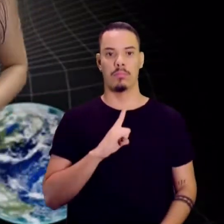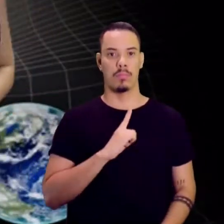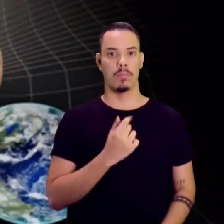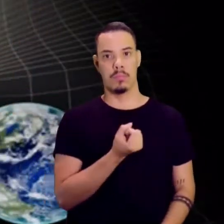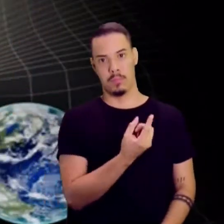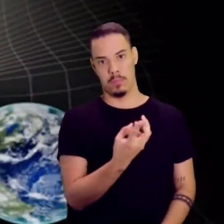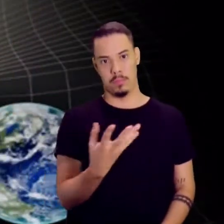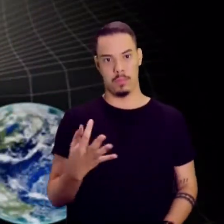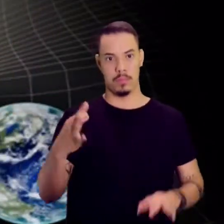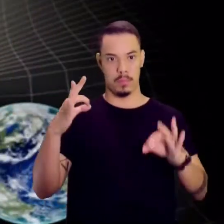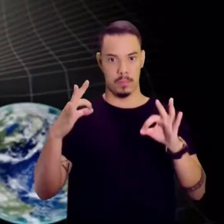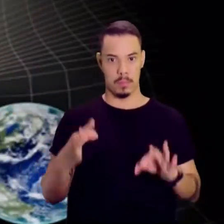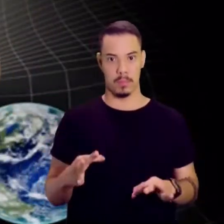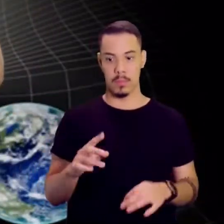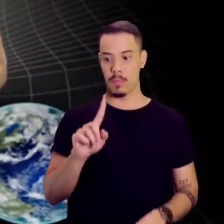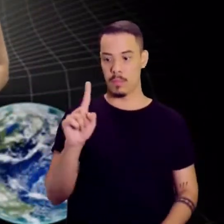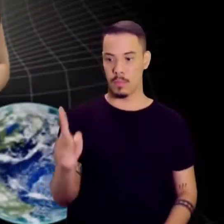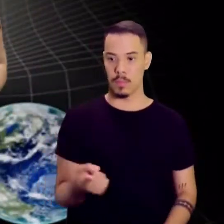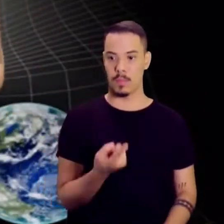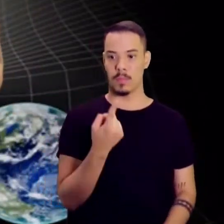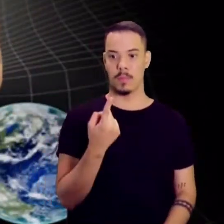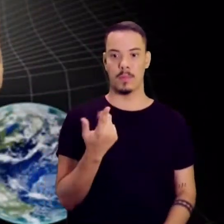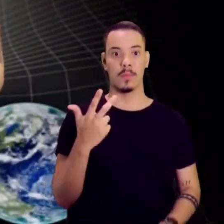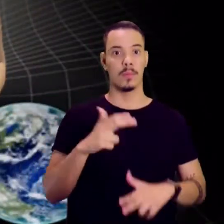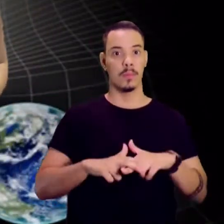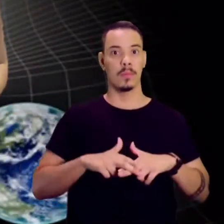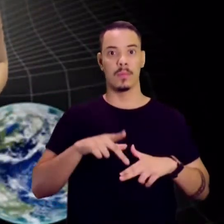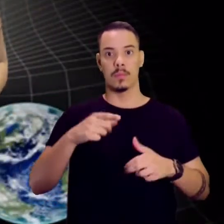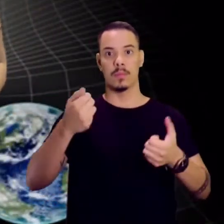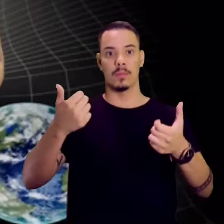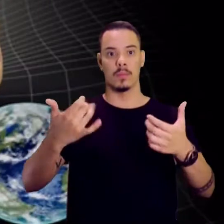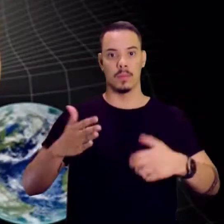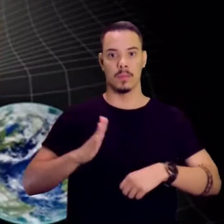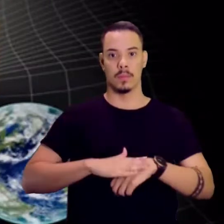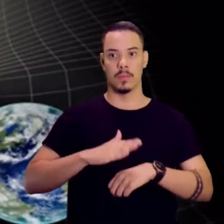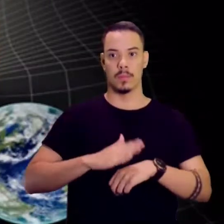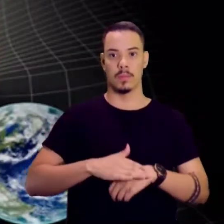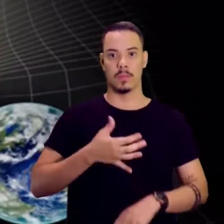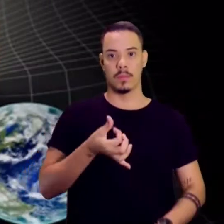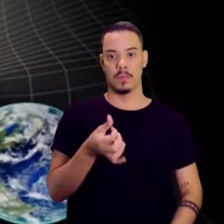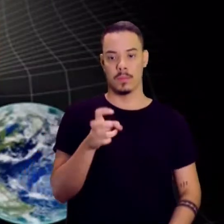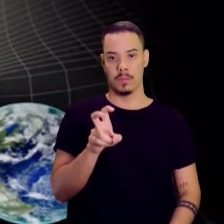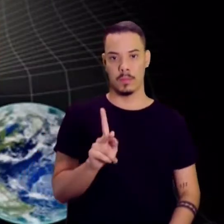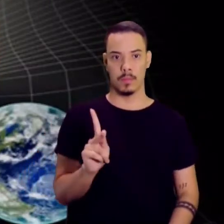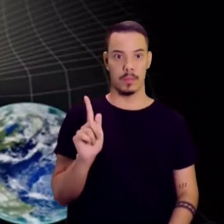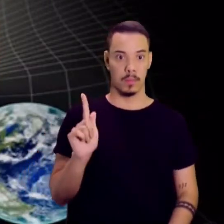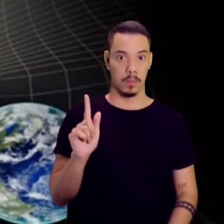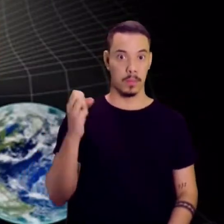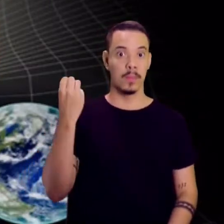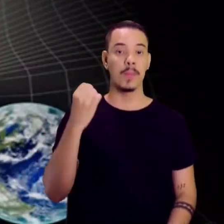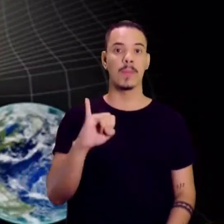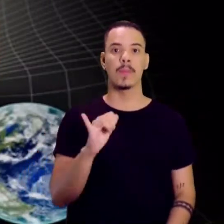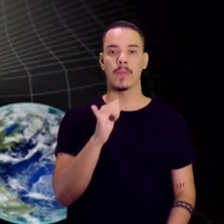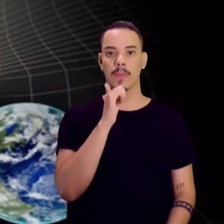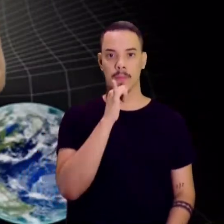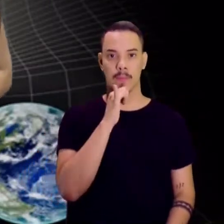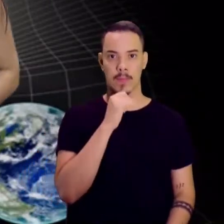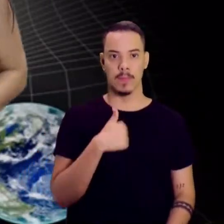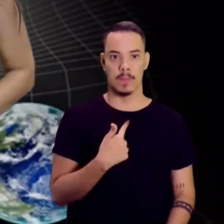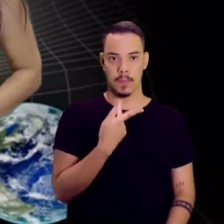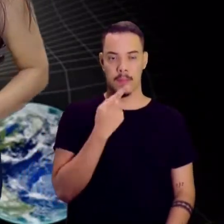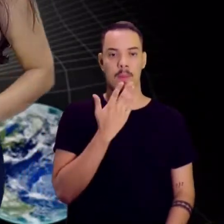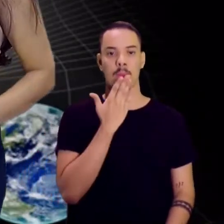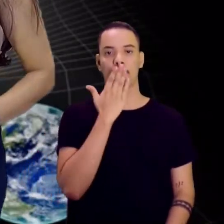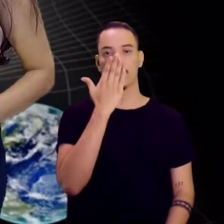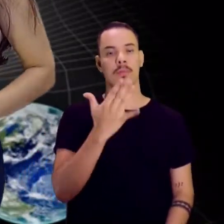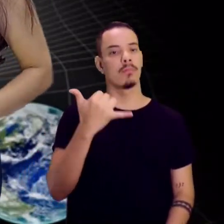unidade. Então, tanto de 1000 daquela unidade. Isso, você tem que falar 65 quilogramas. E se eu falasse assim, pedisse